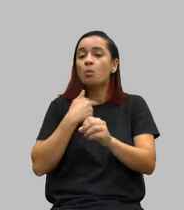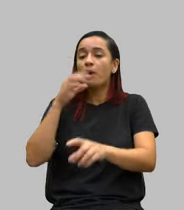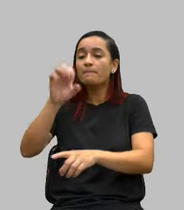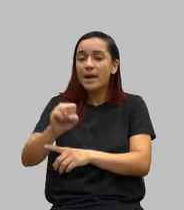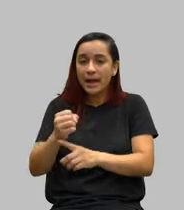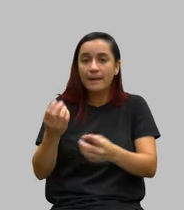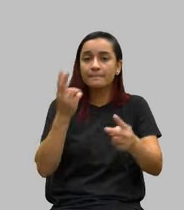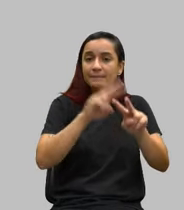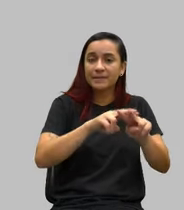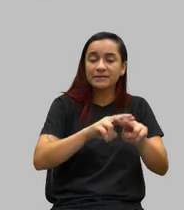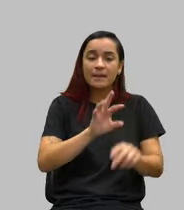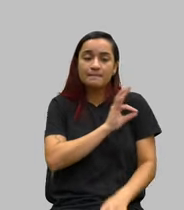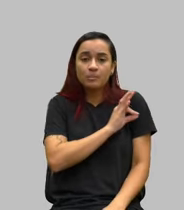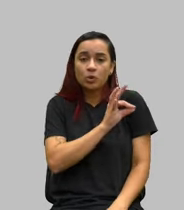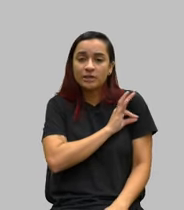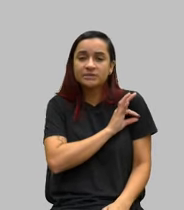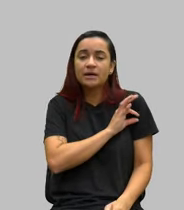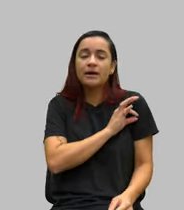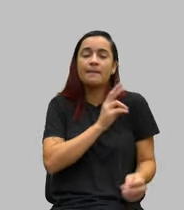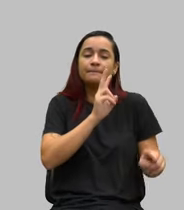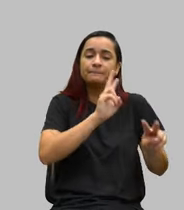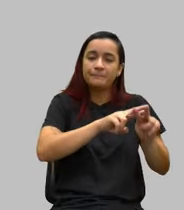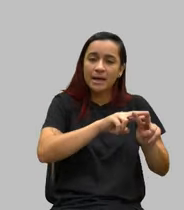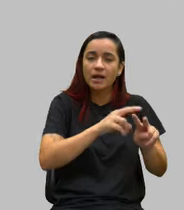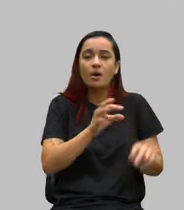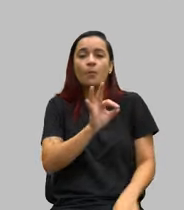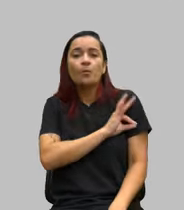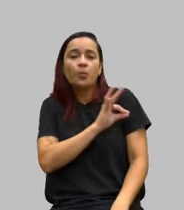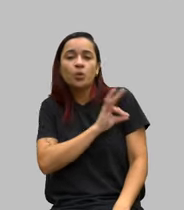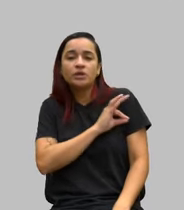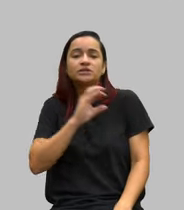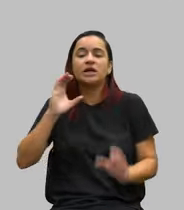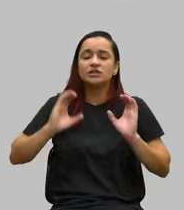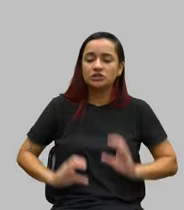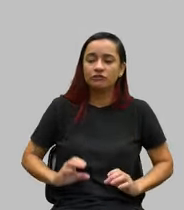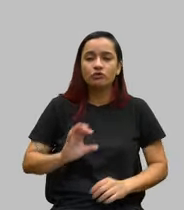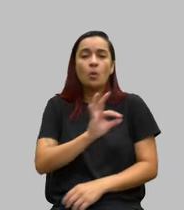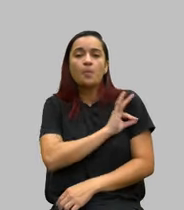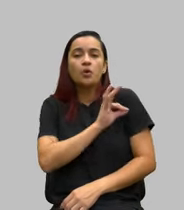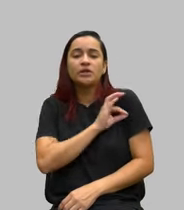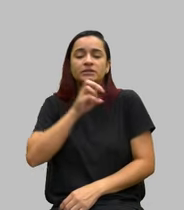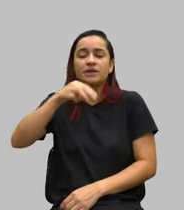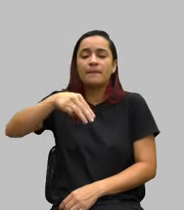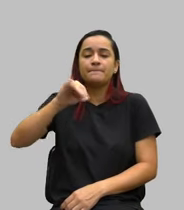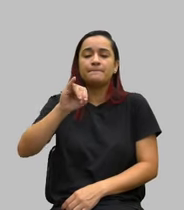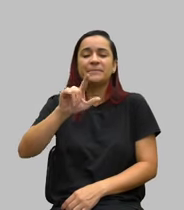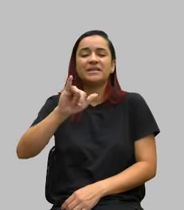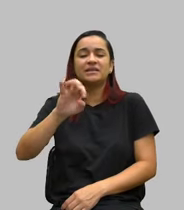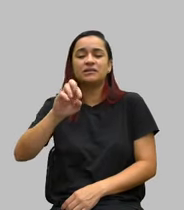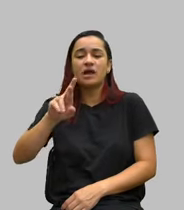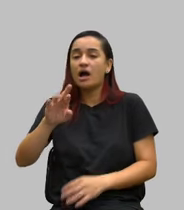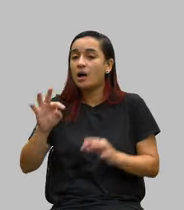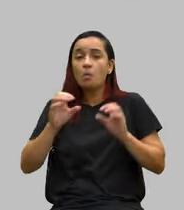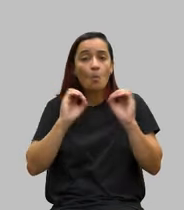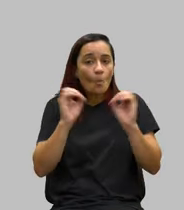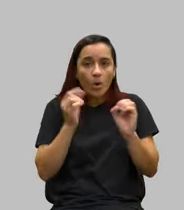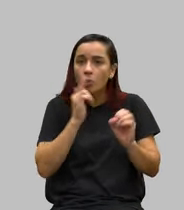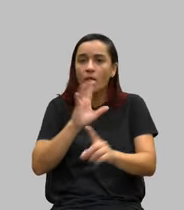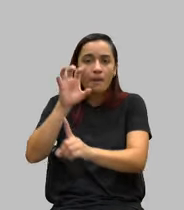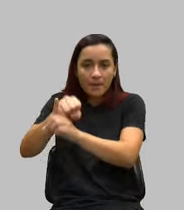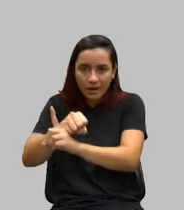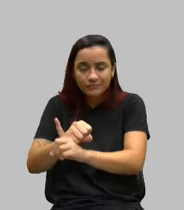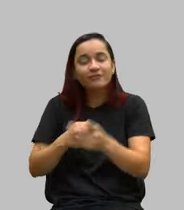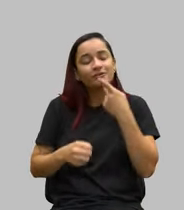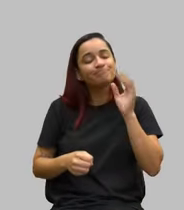polícia civil poderia necessitaria de uma audiência de justificação então assim é é isso que a gente tá querendo tentando é é muito a